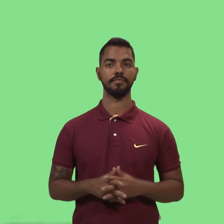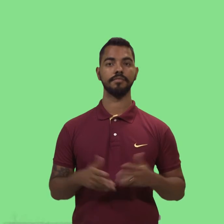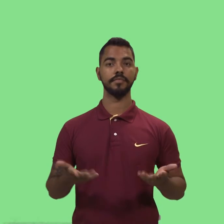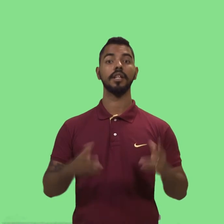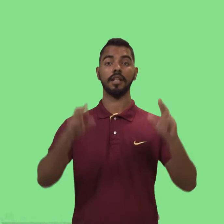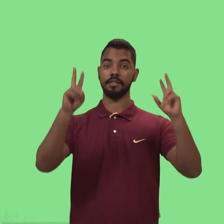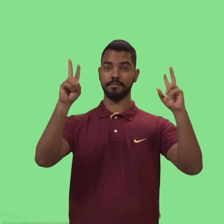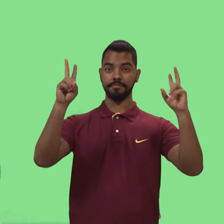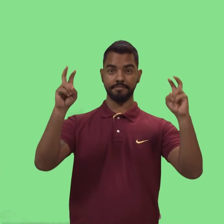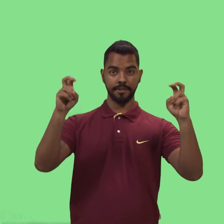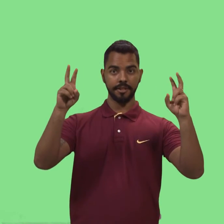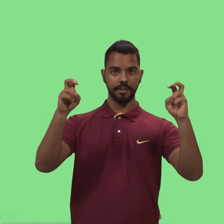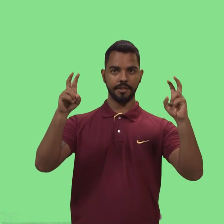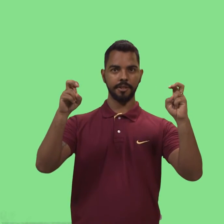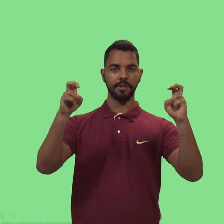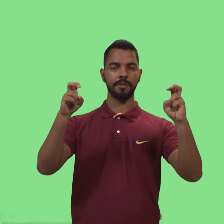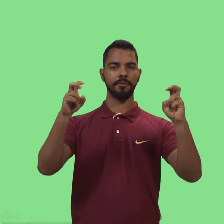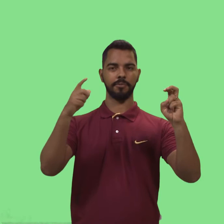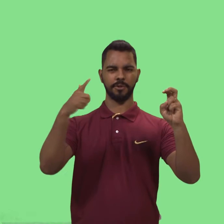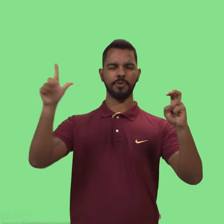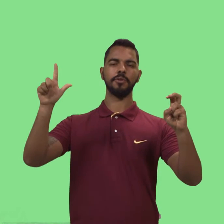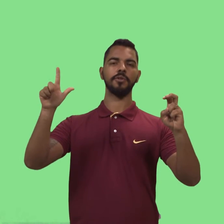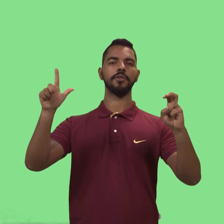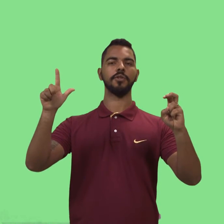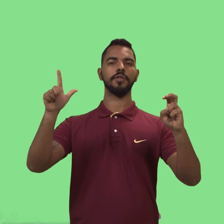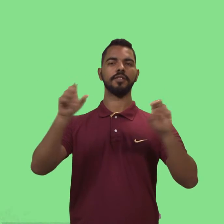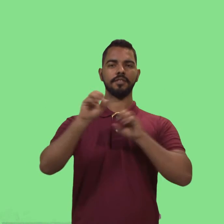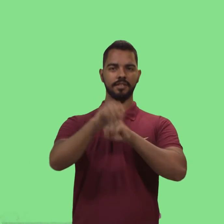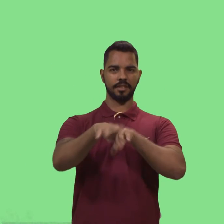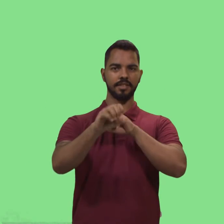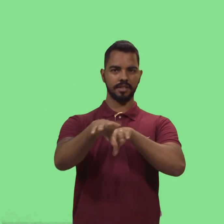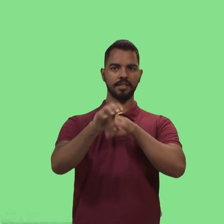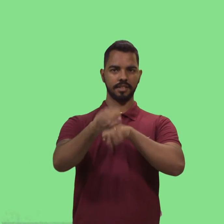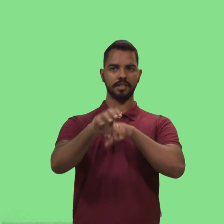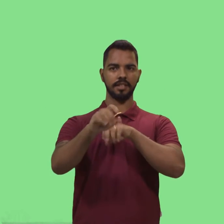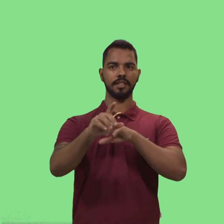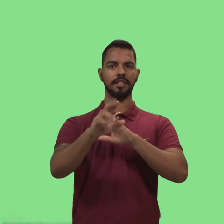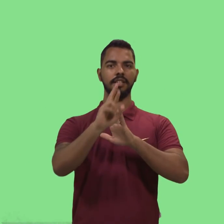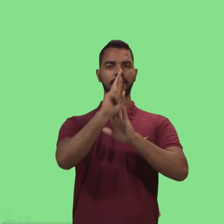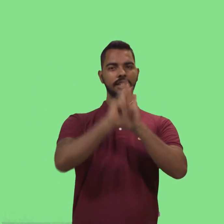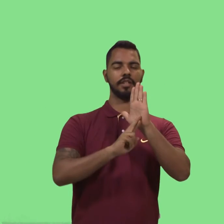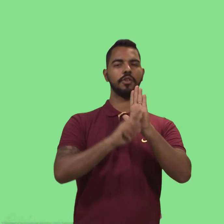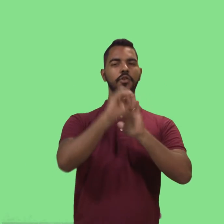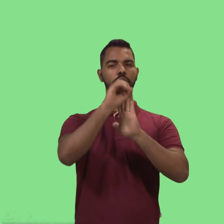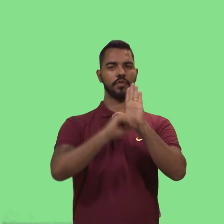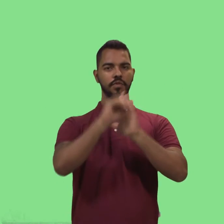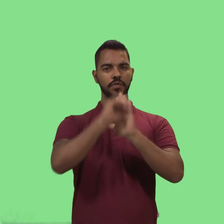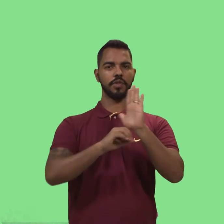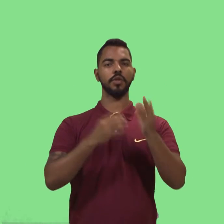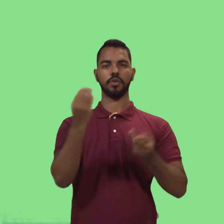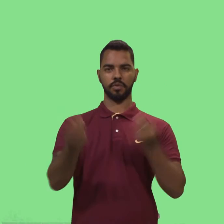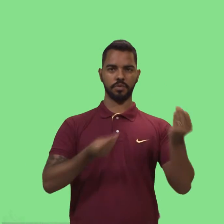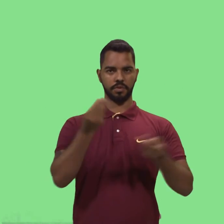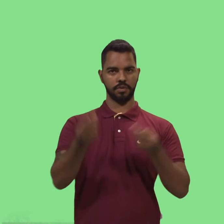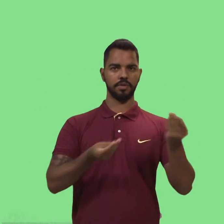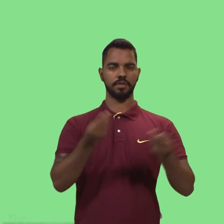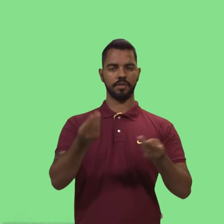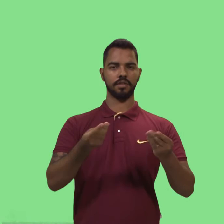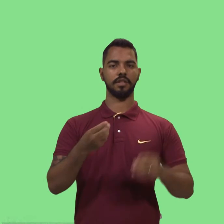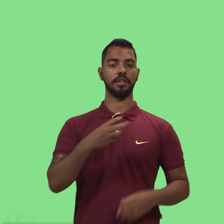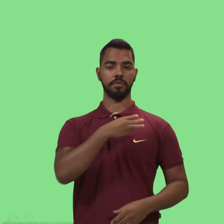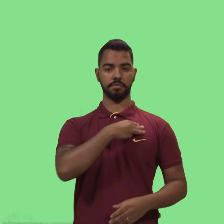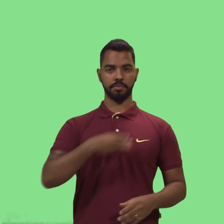Vamos ver agora e vamos discutir sobre a redação do ofício. Suporte de comunicação expedido por órgãos